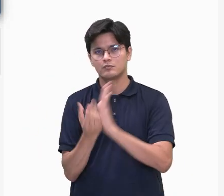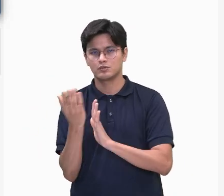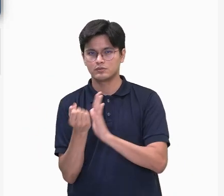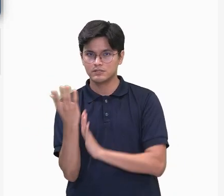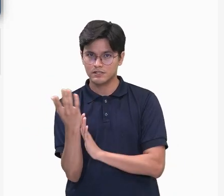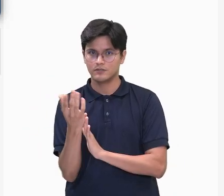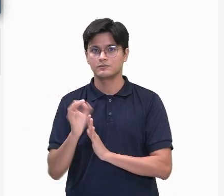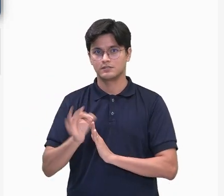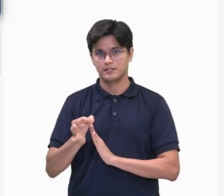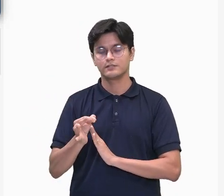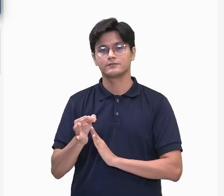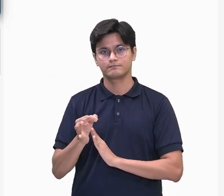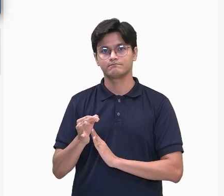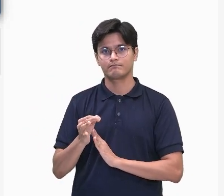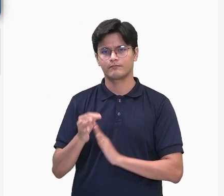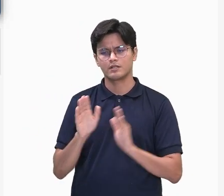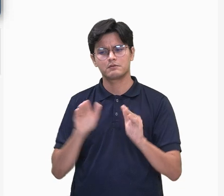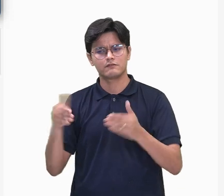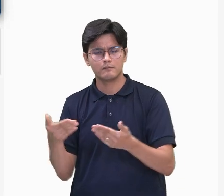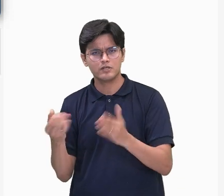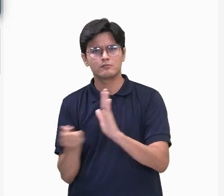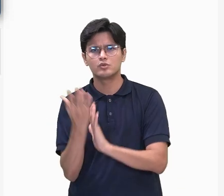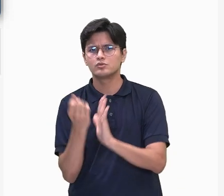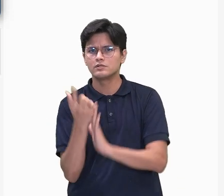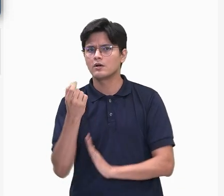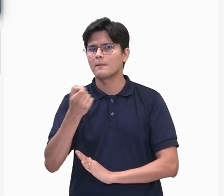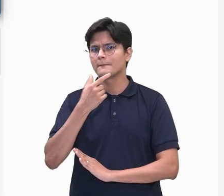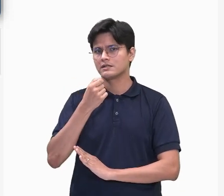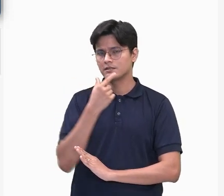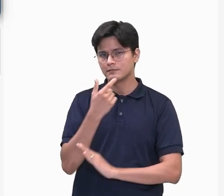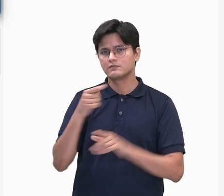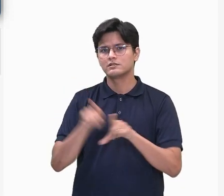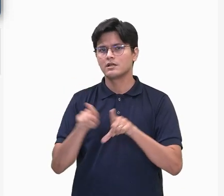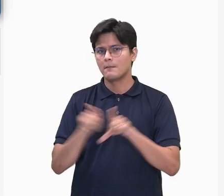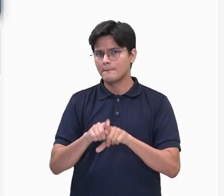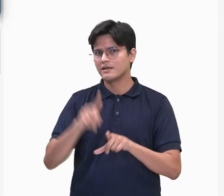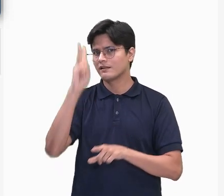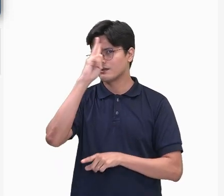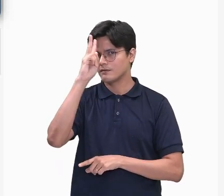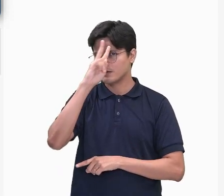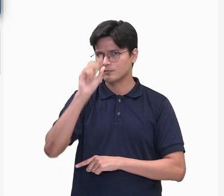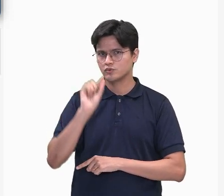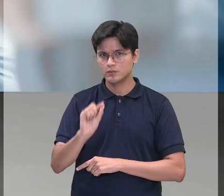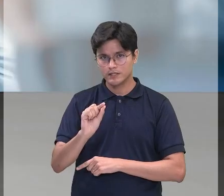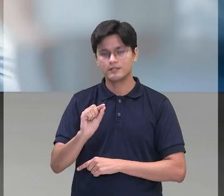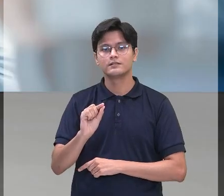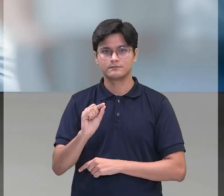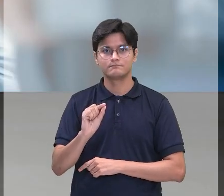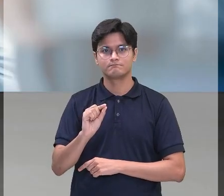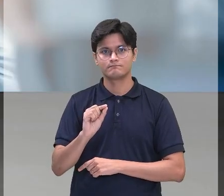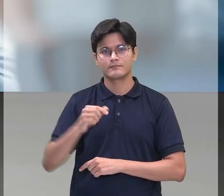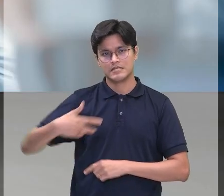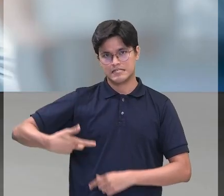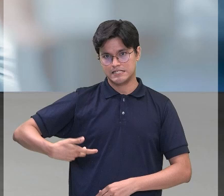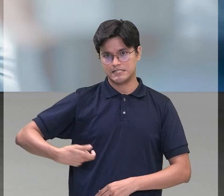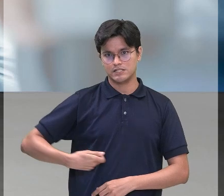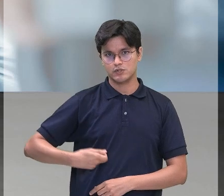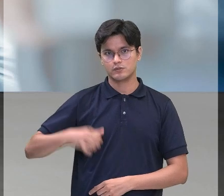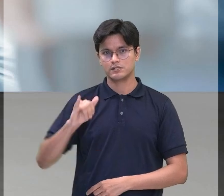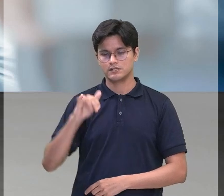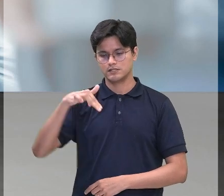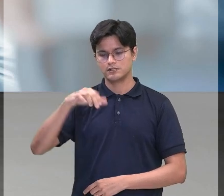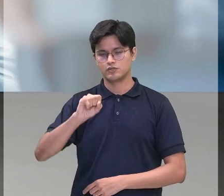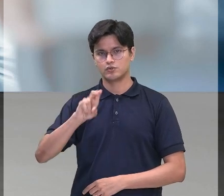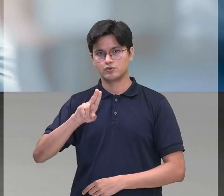de medicamento, a gente lembra um pouco também, né? Vou relembrar aqui para vocês, o caso da insulina, né? Então, quando